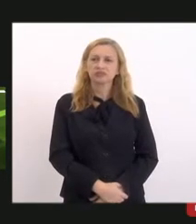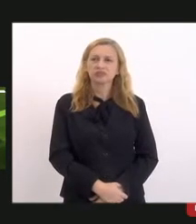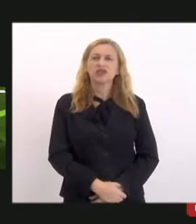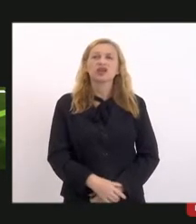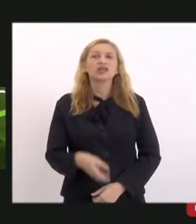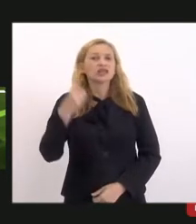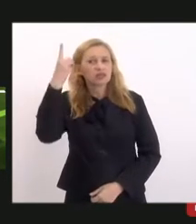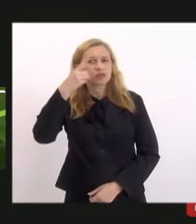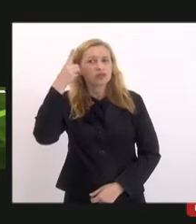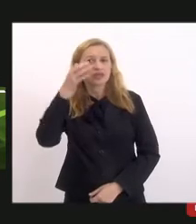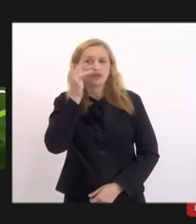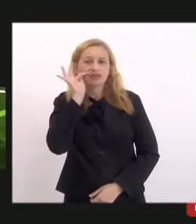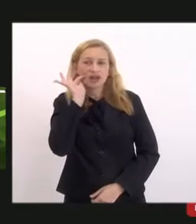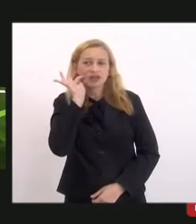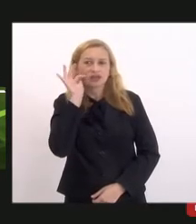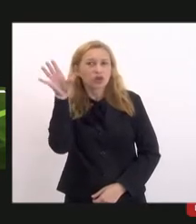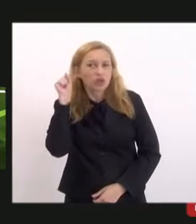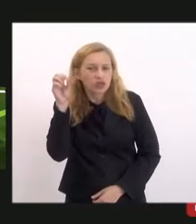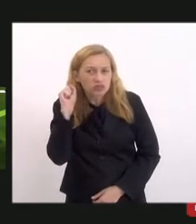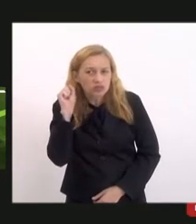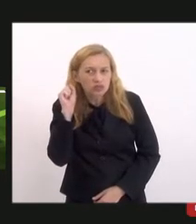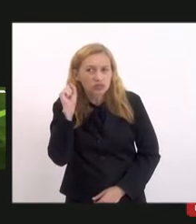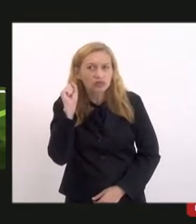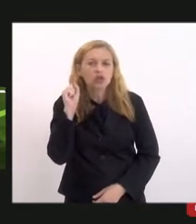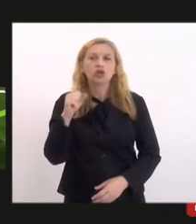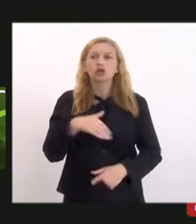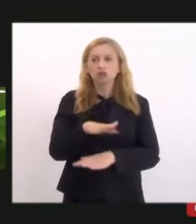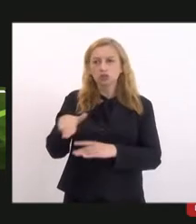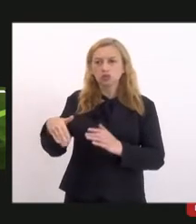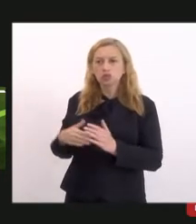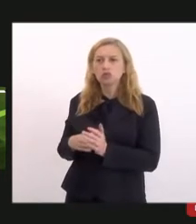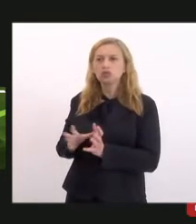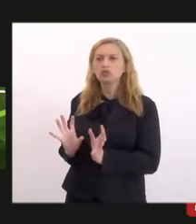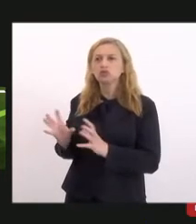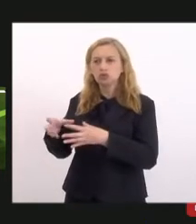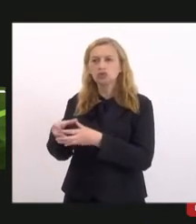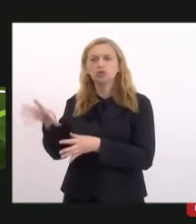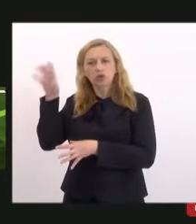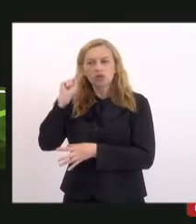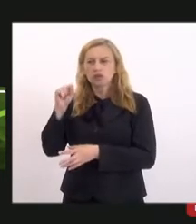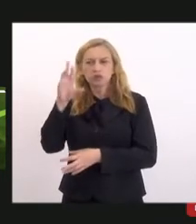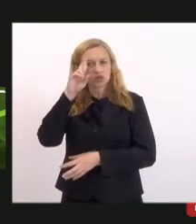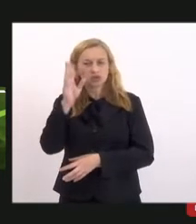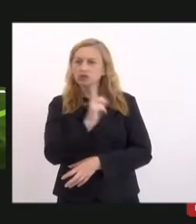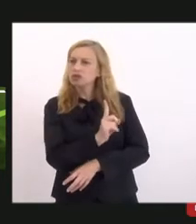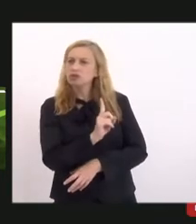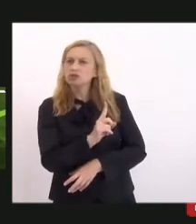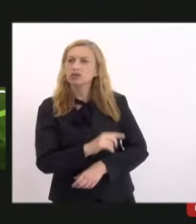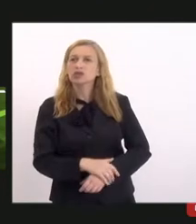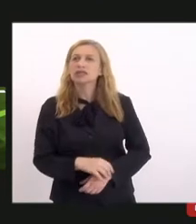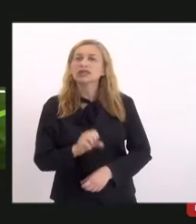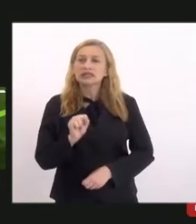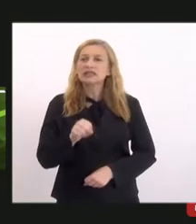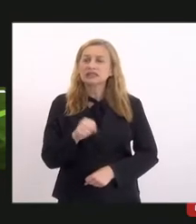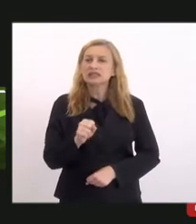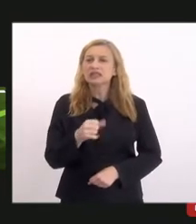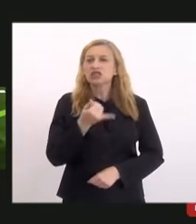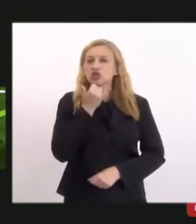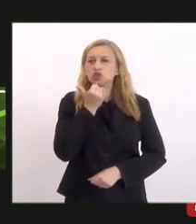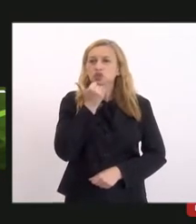Deputado Flávio, o restante do grupo está ouvindo. Oi, agora estou ouvindo. Desculpa, tive um